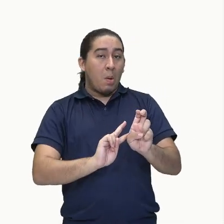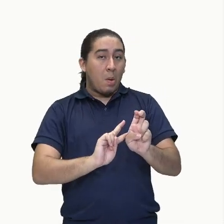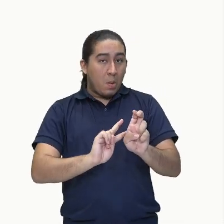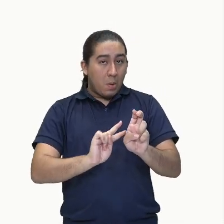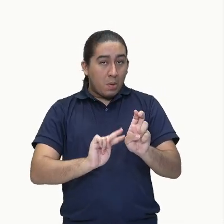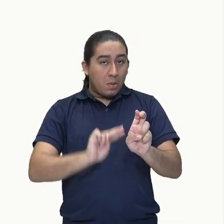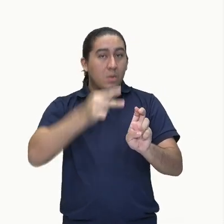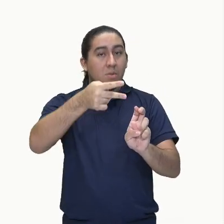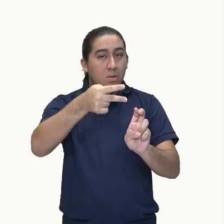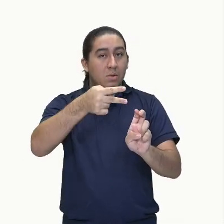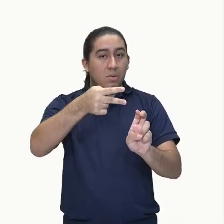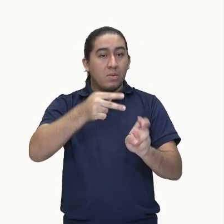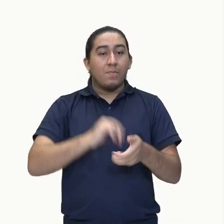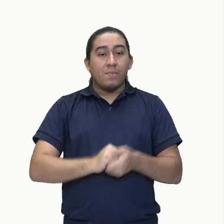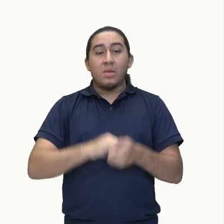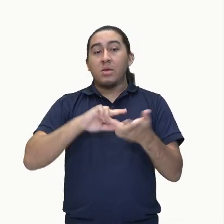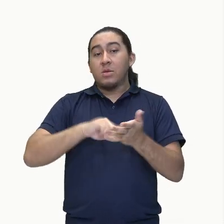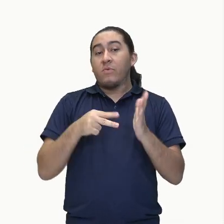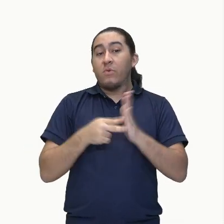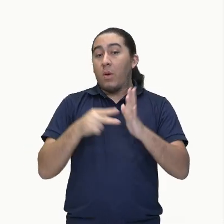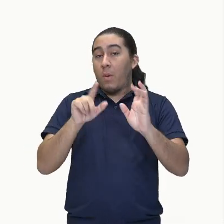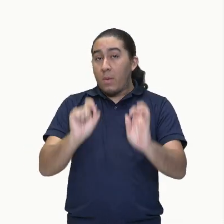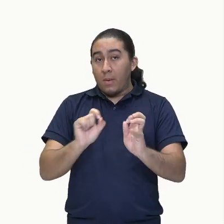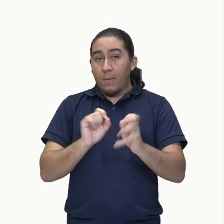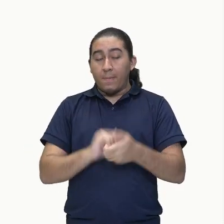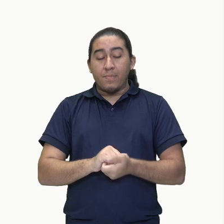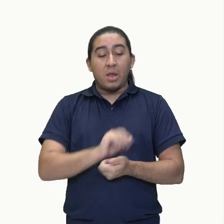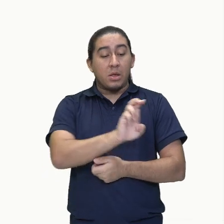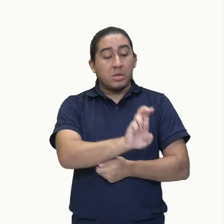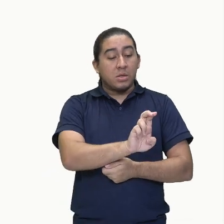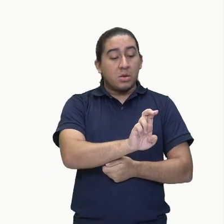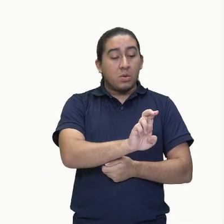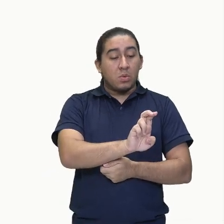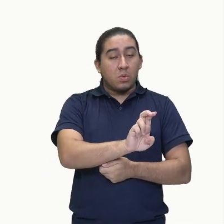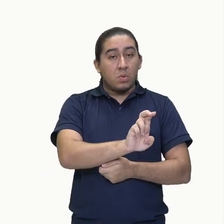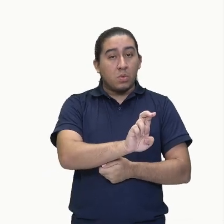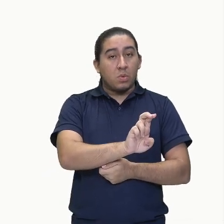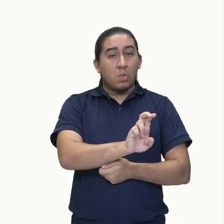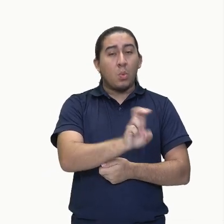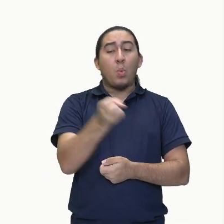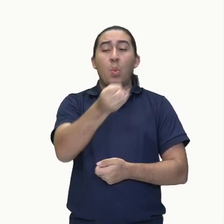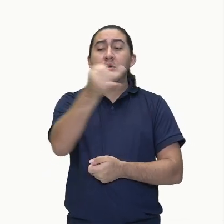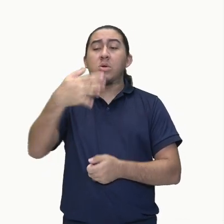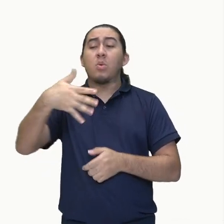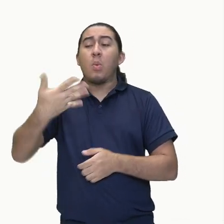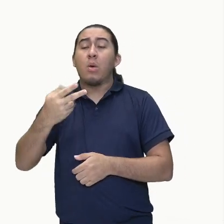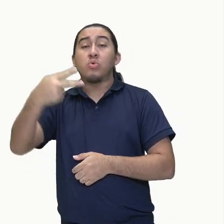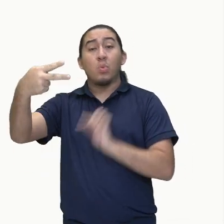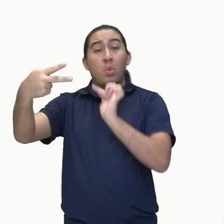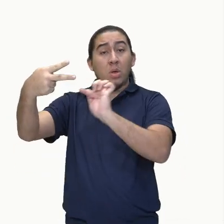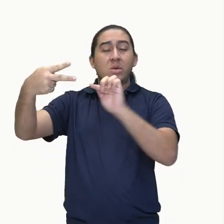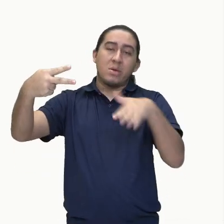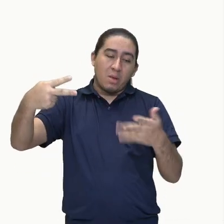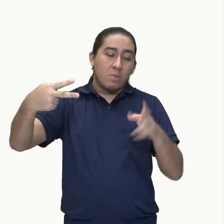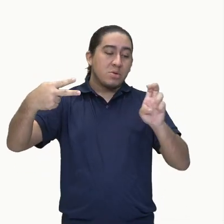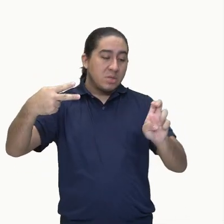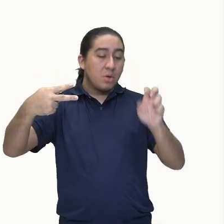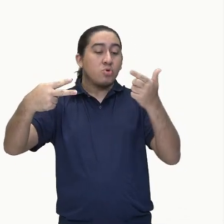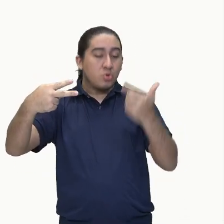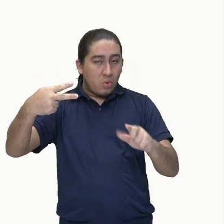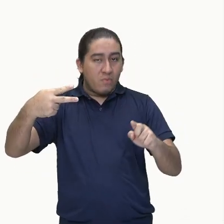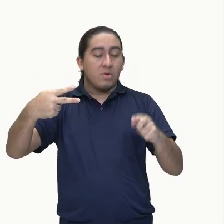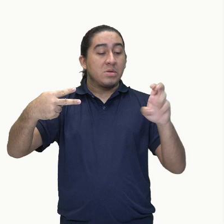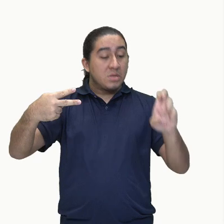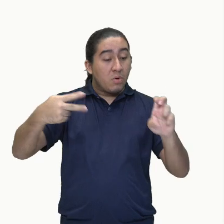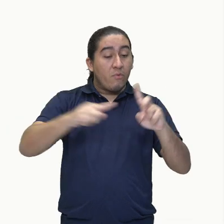isso significa? Significa que eu vou multiplicar o 5 por ele mesmo 2 vezes. Então, 5 vezes 5 é o